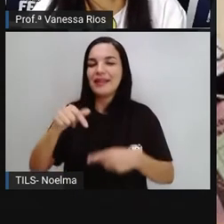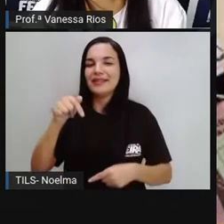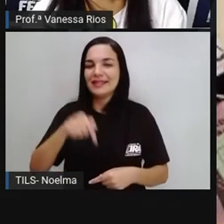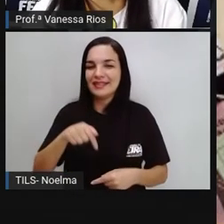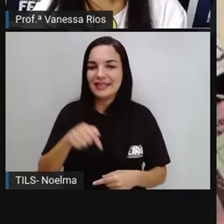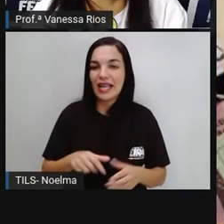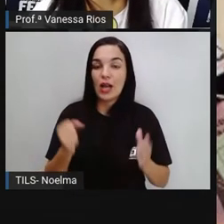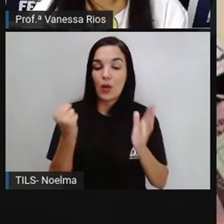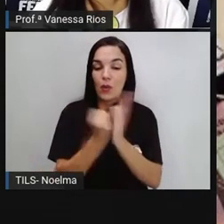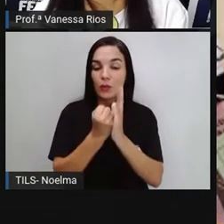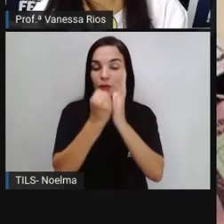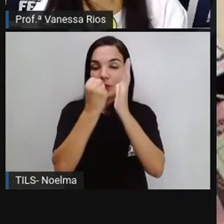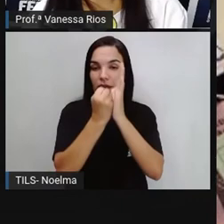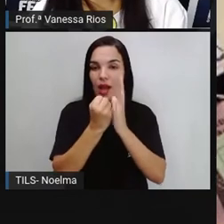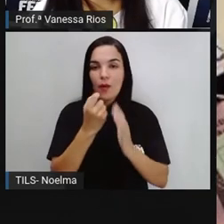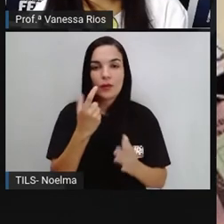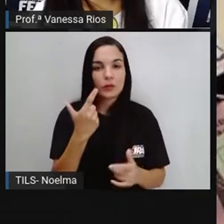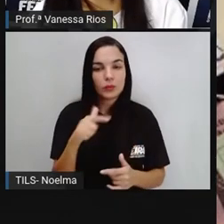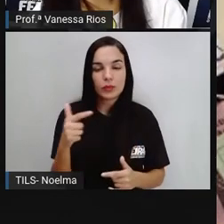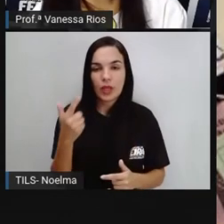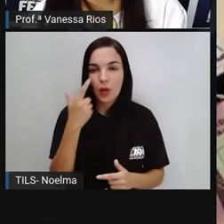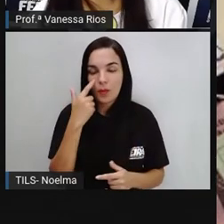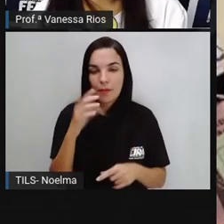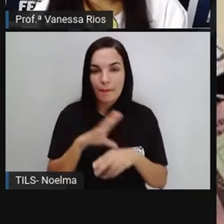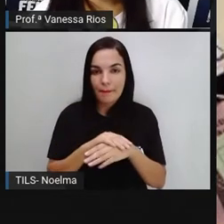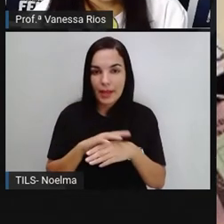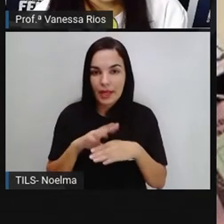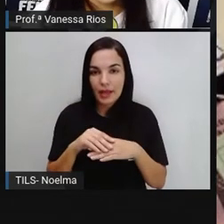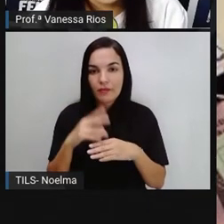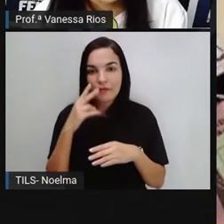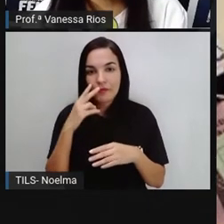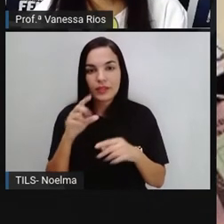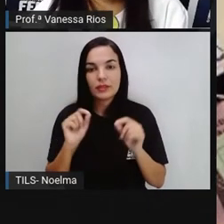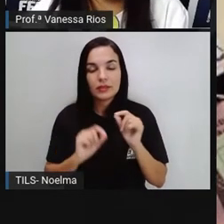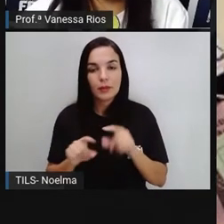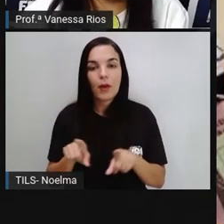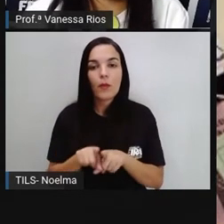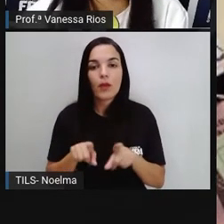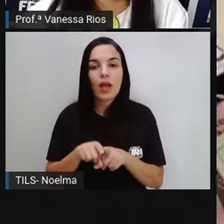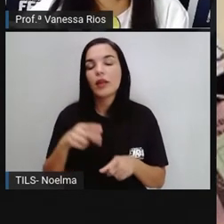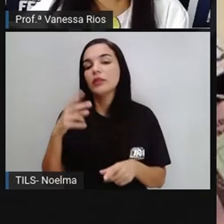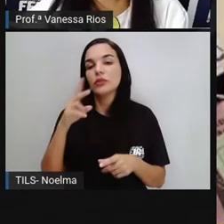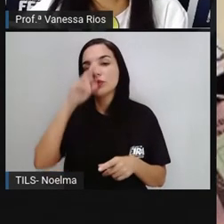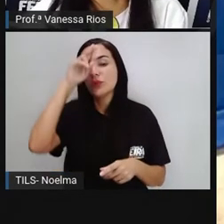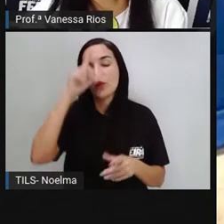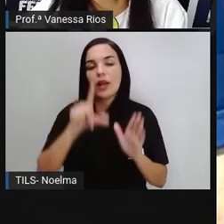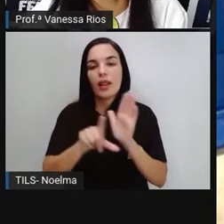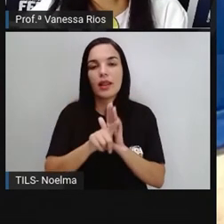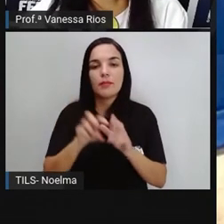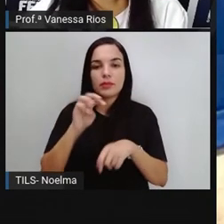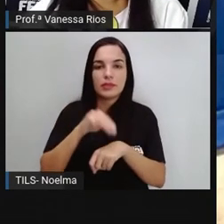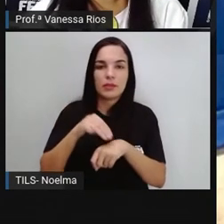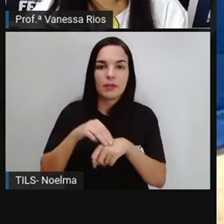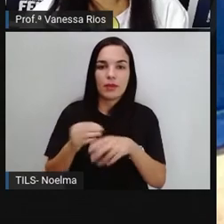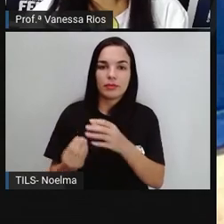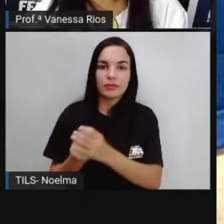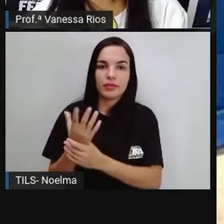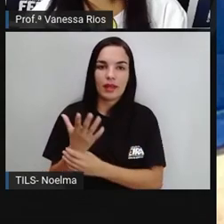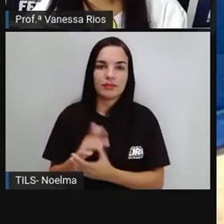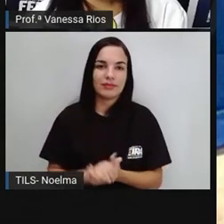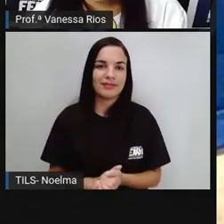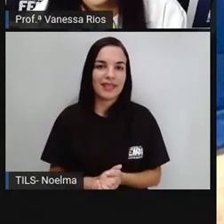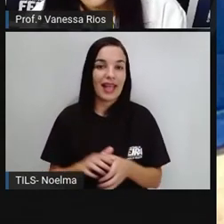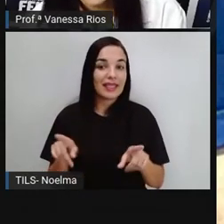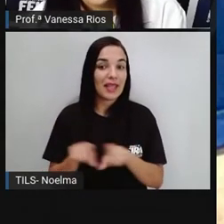cultural imaterial de Feira de Santana, reconhecido, né, por leis municipais. E aí